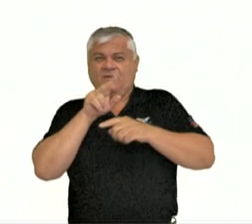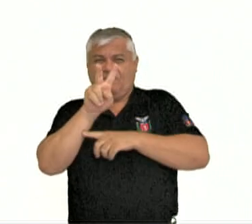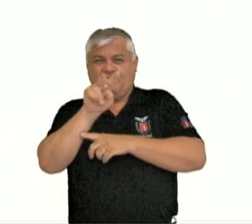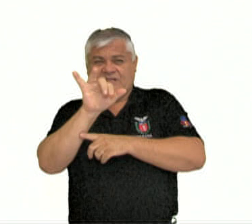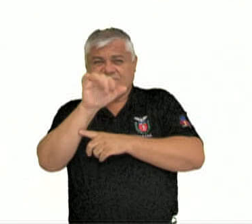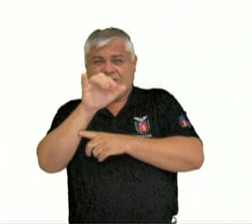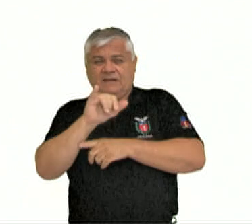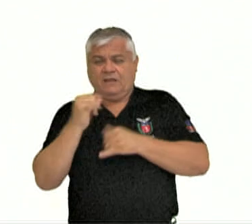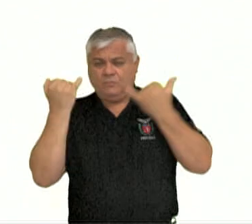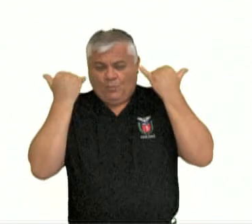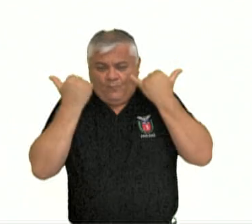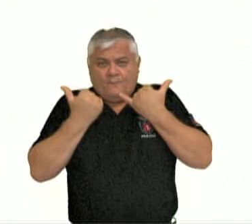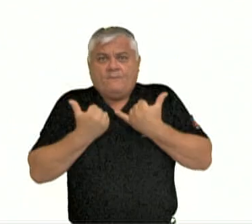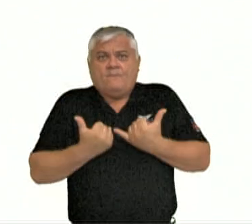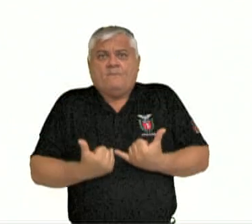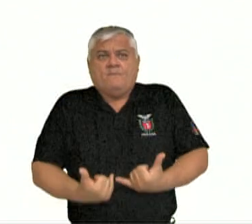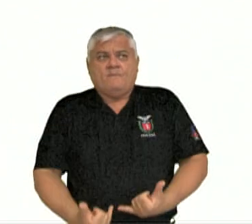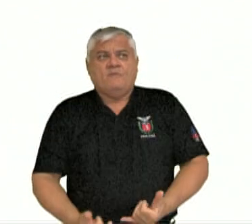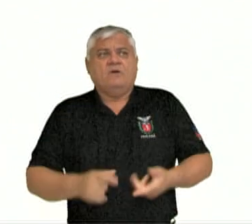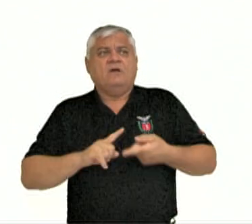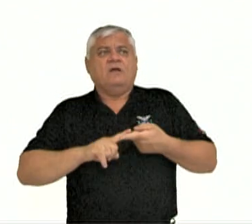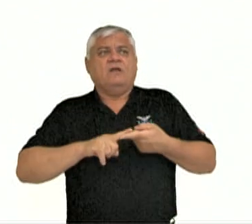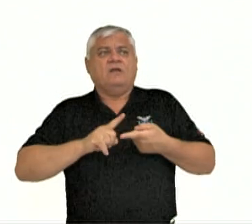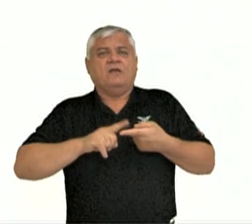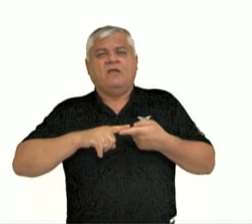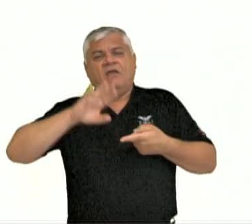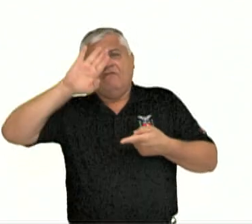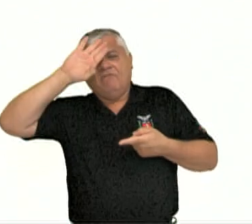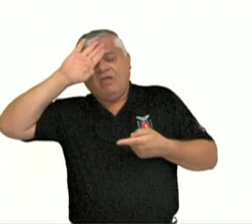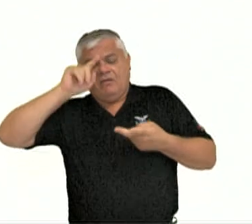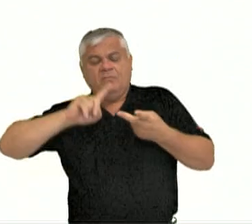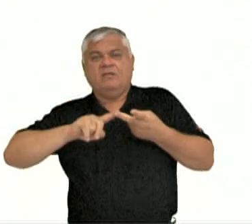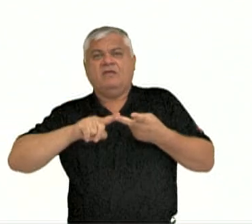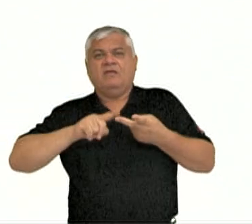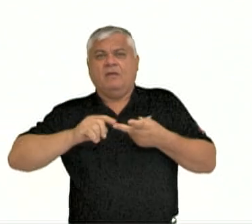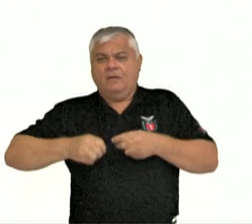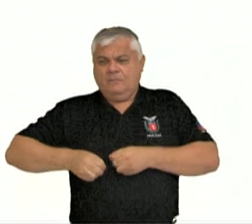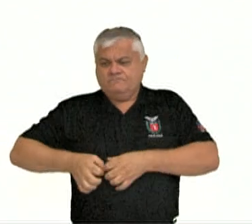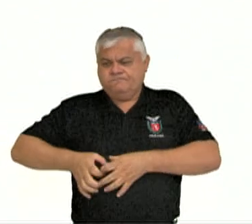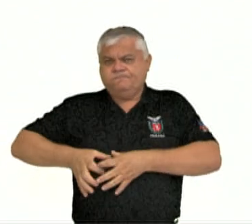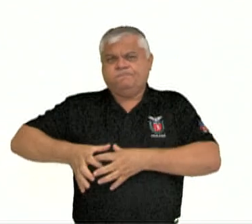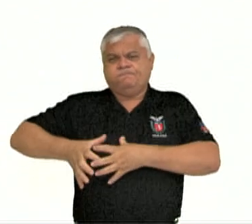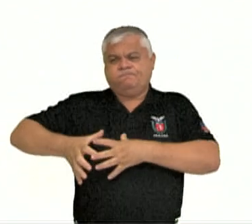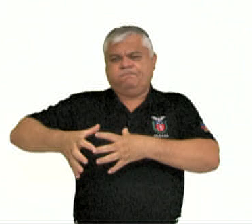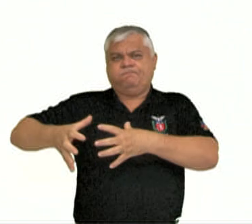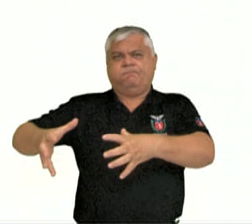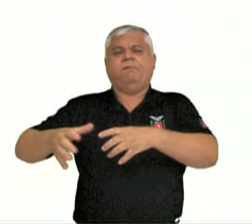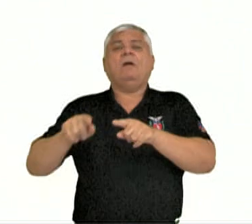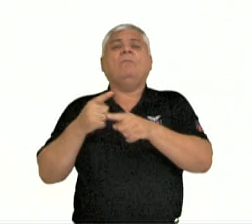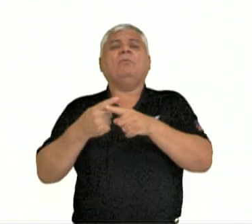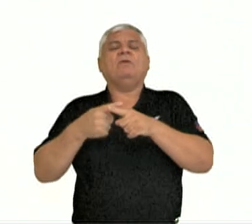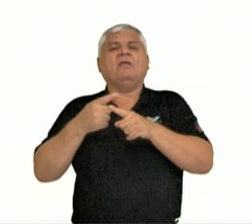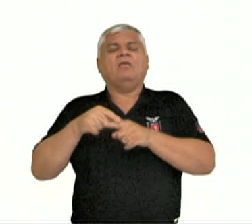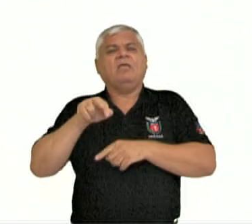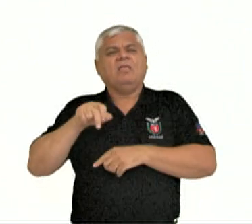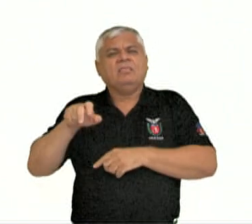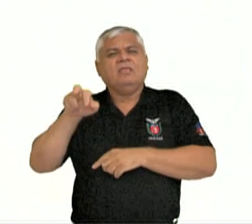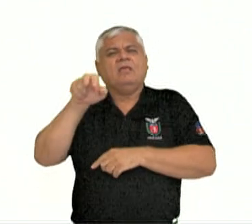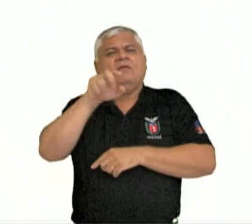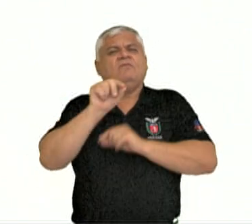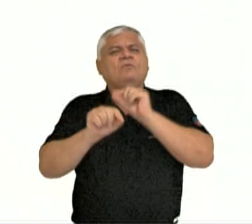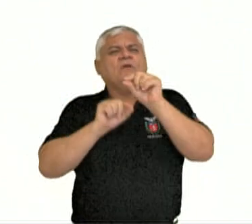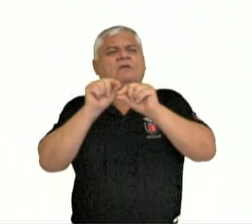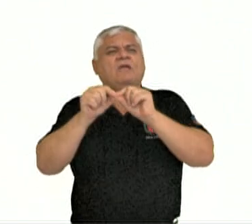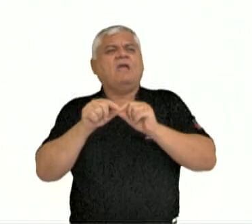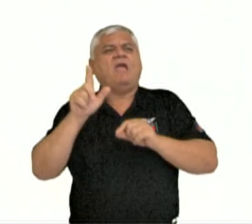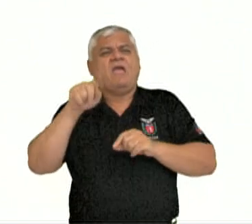emagrecimento, febre baixa, aumento do baço e fígado e é causado por insetos hematófagos.